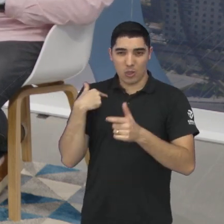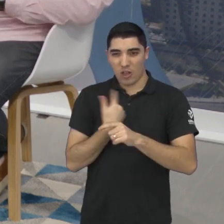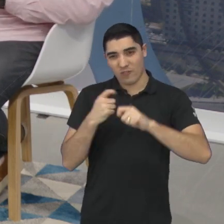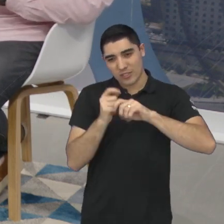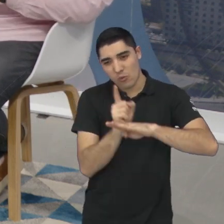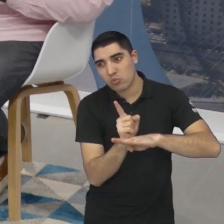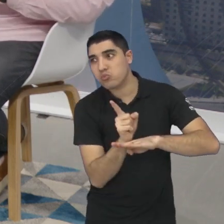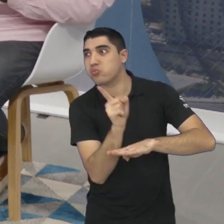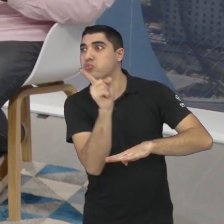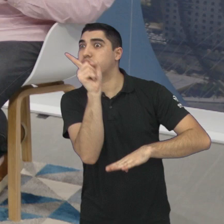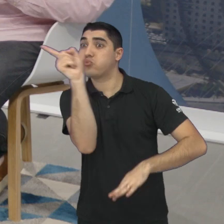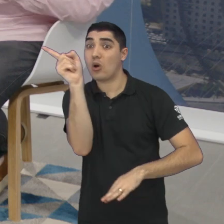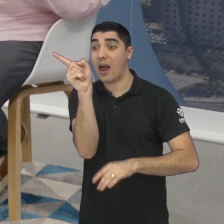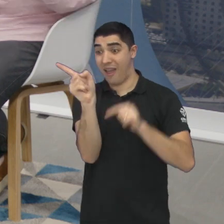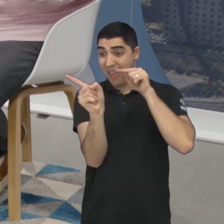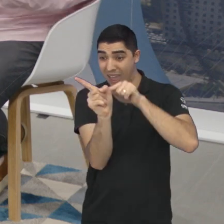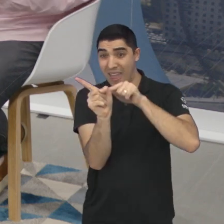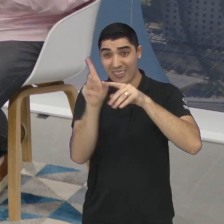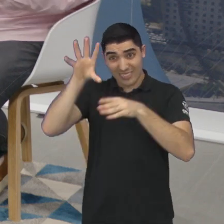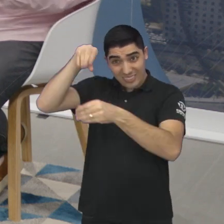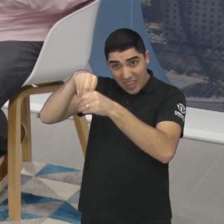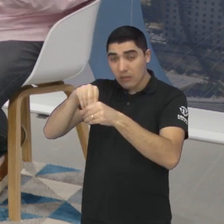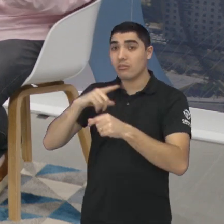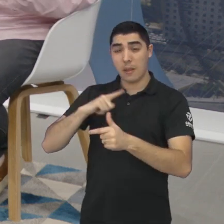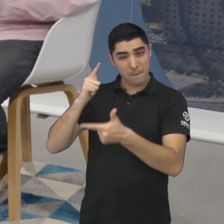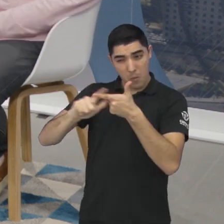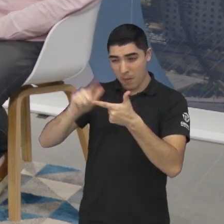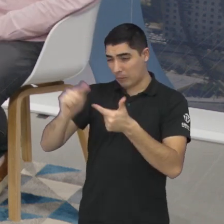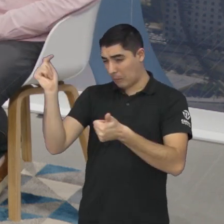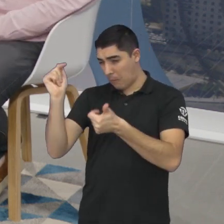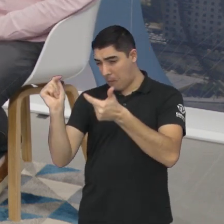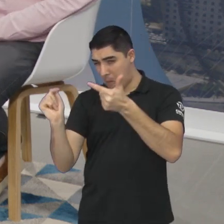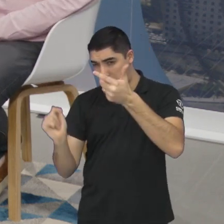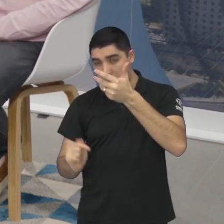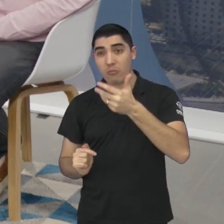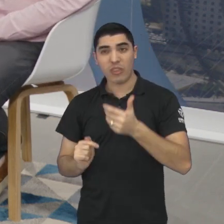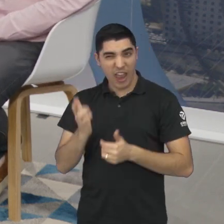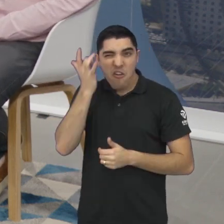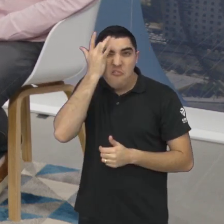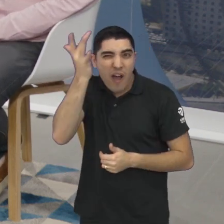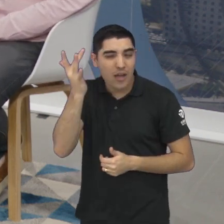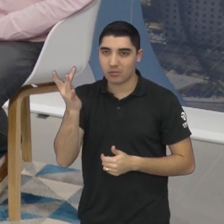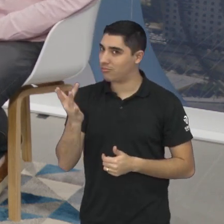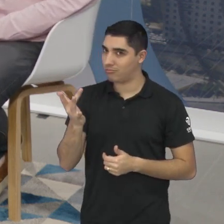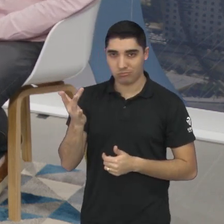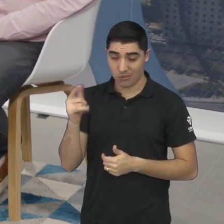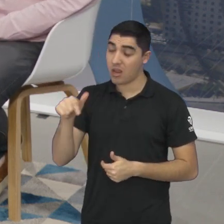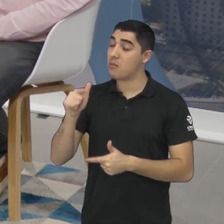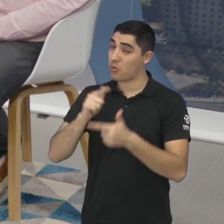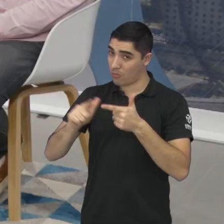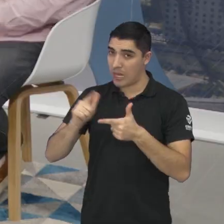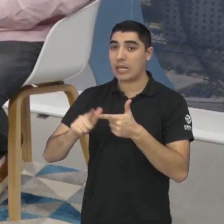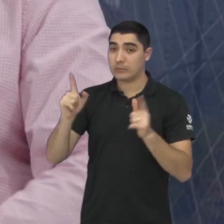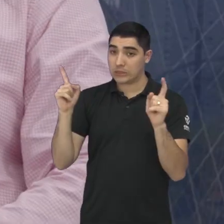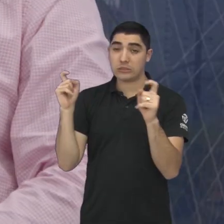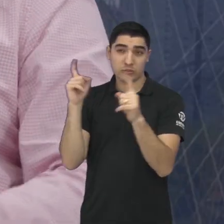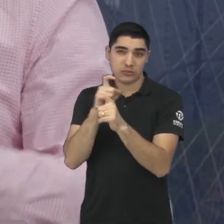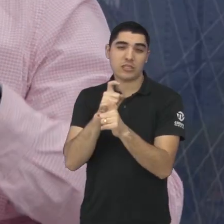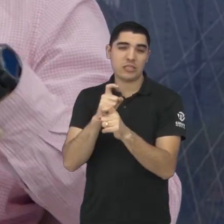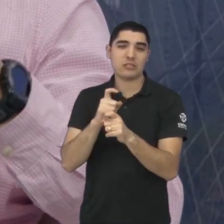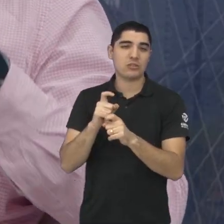viagem e tem os aspectos da manutenção quando você chega no lugar. Então, não é uma logística fácil de